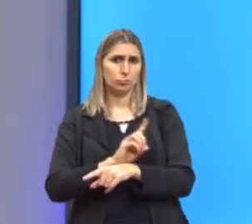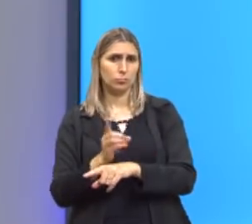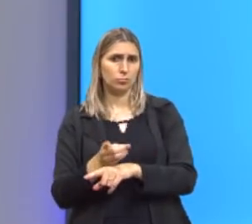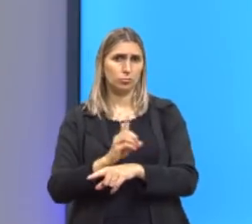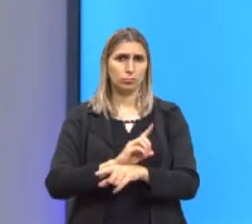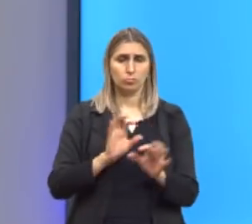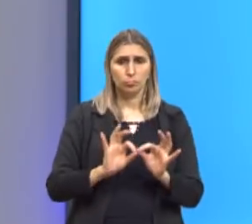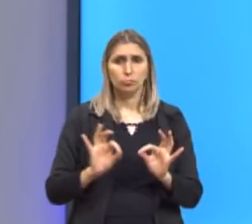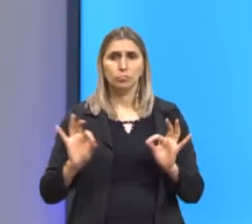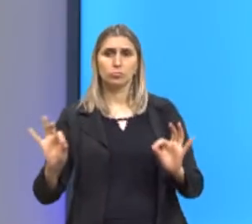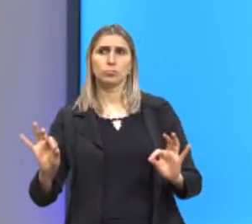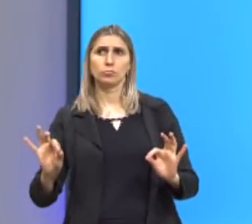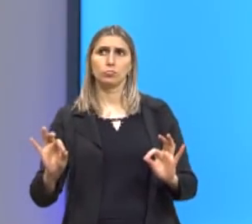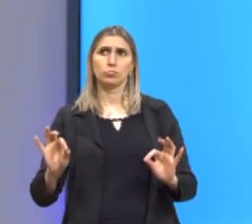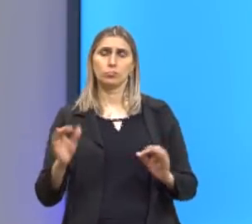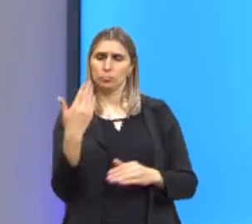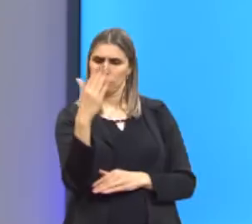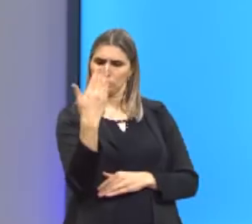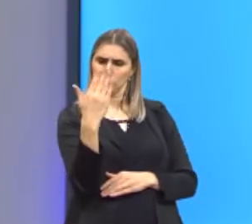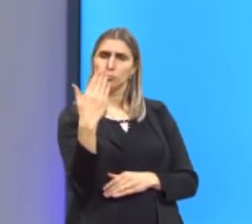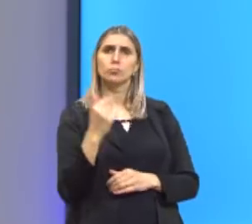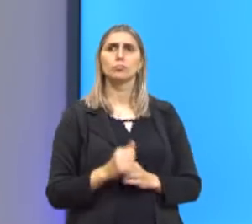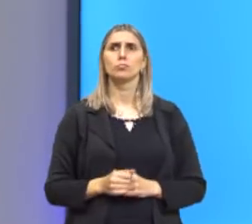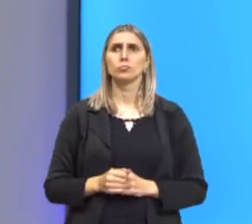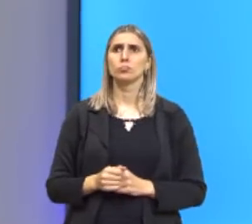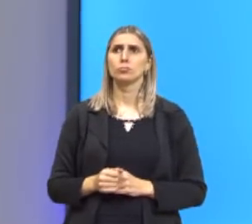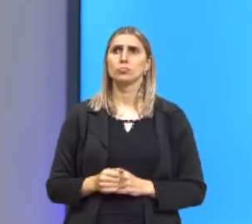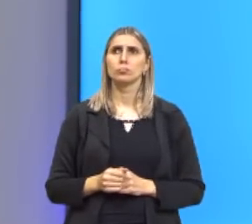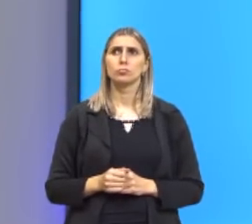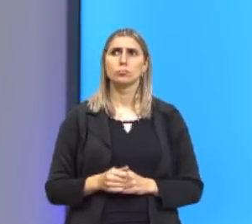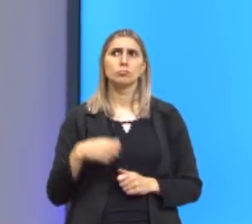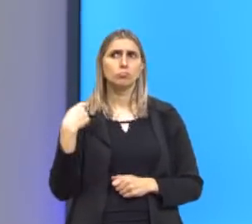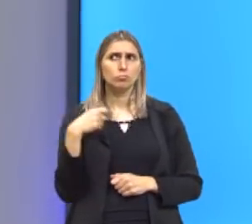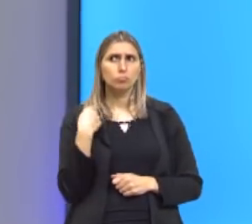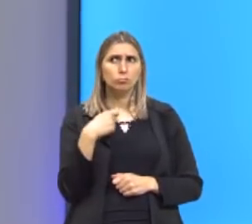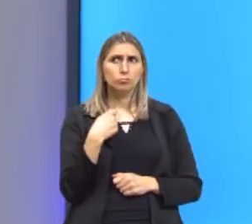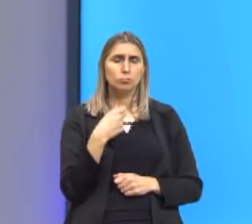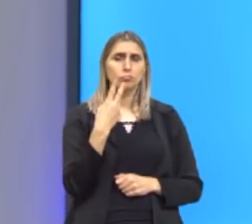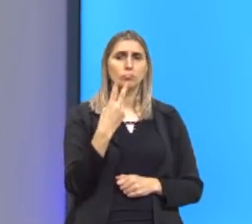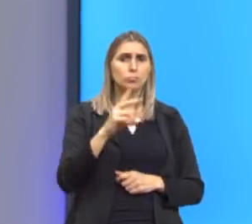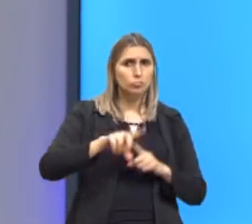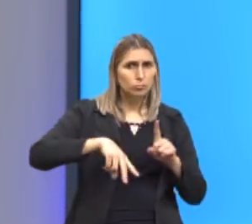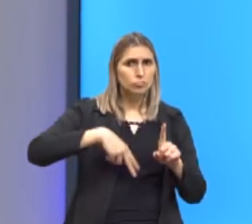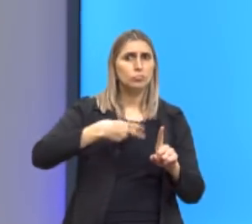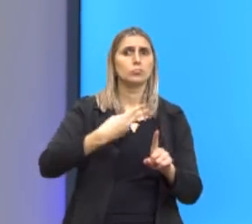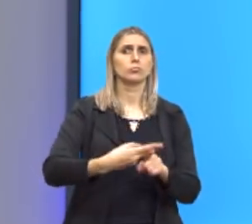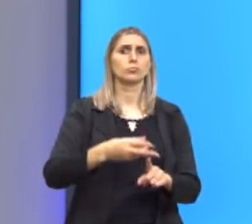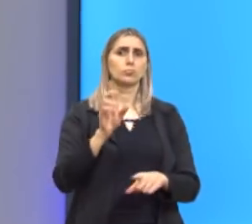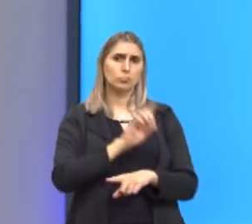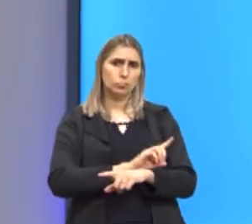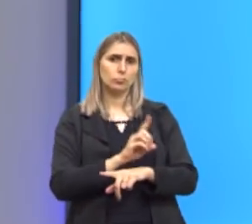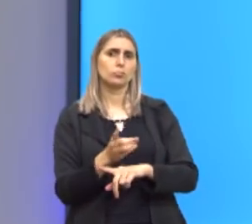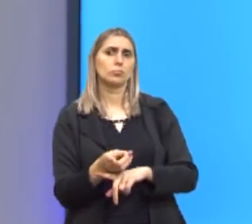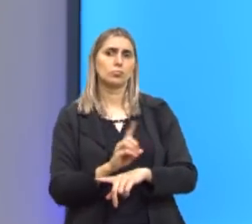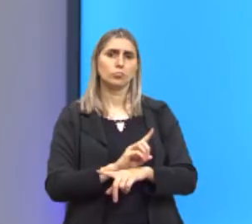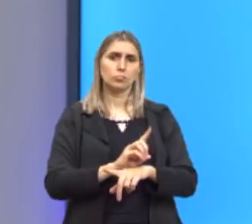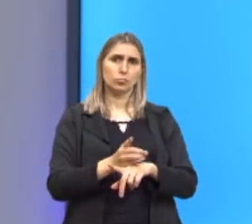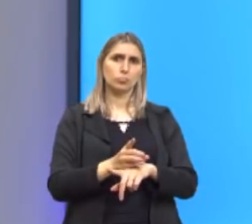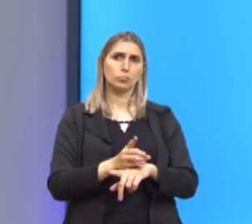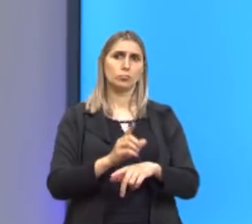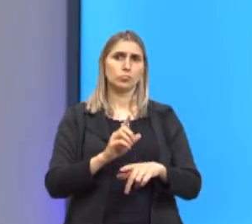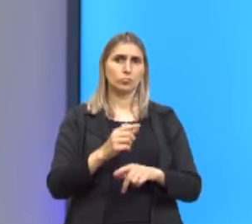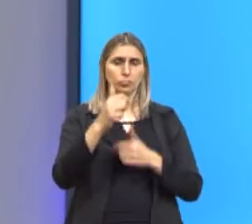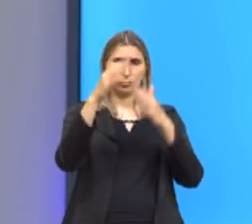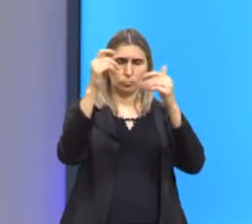aqui pelo espelho, certo? Então, ele vai precisar do dobro da velocidade. Então, a velocidade da imagem foi